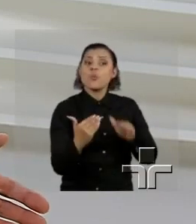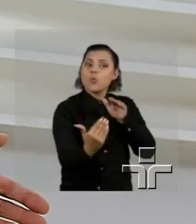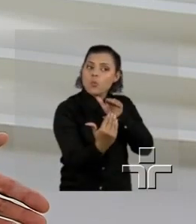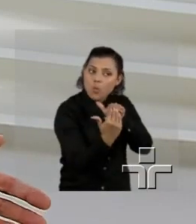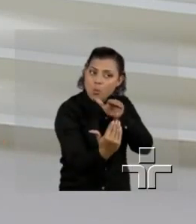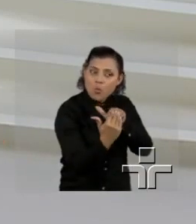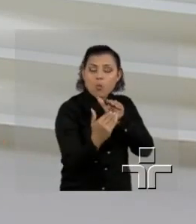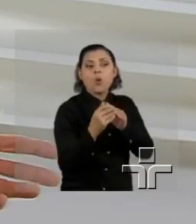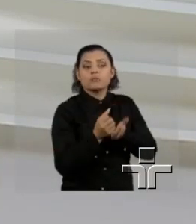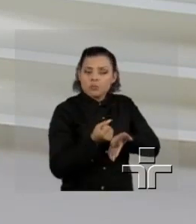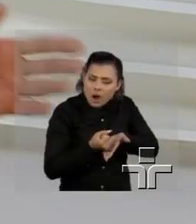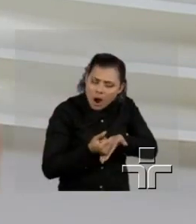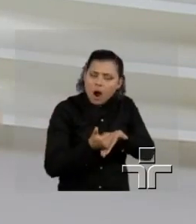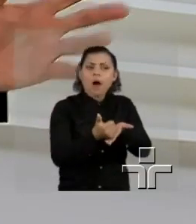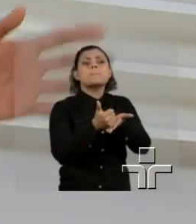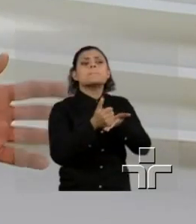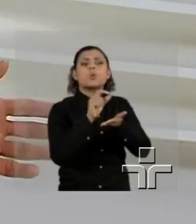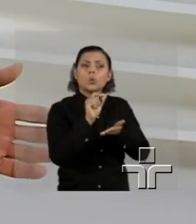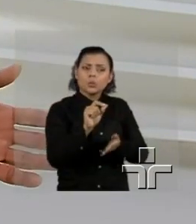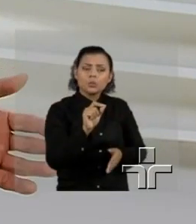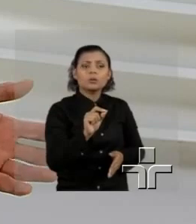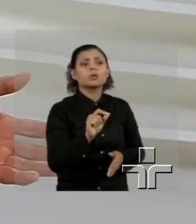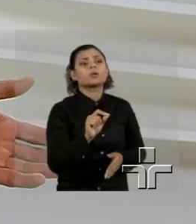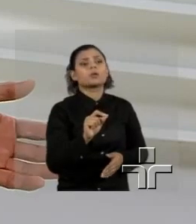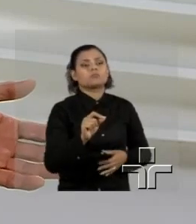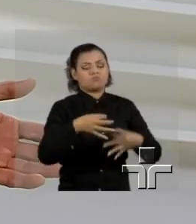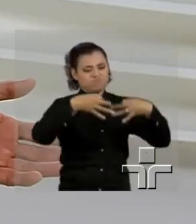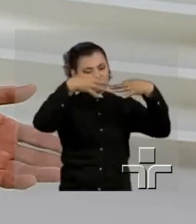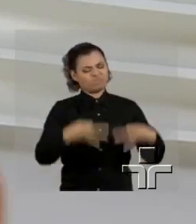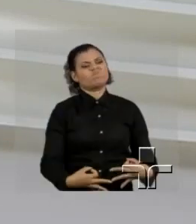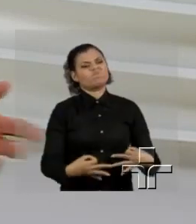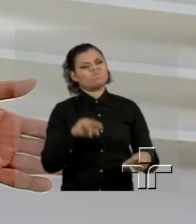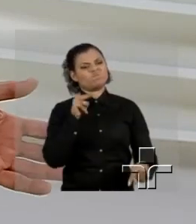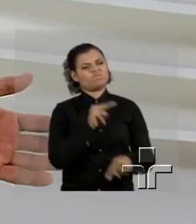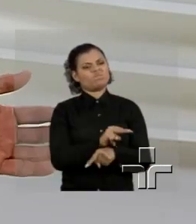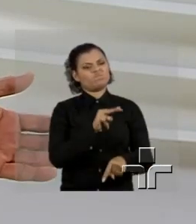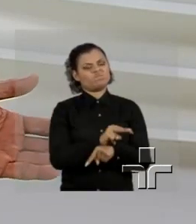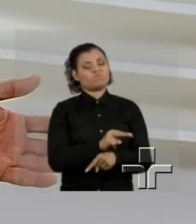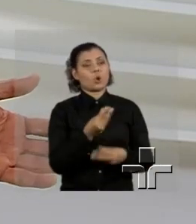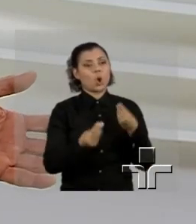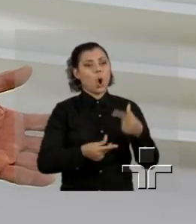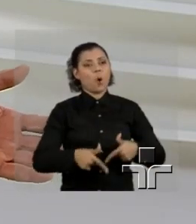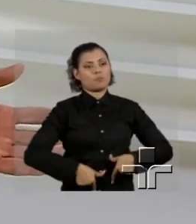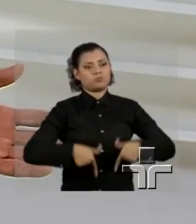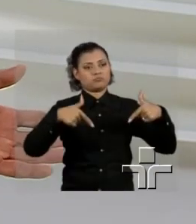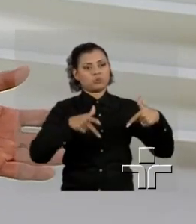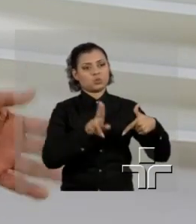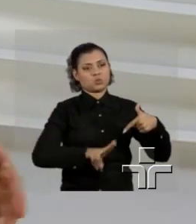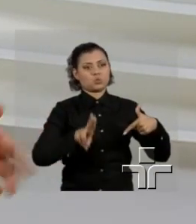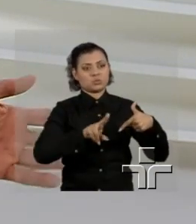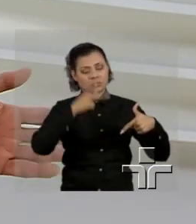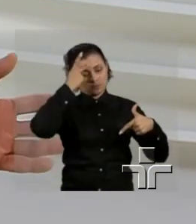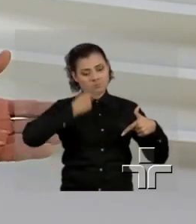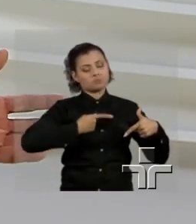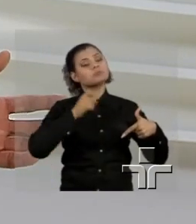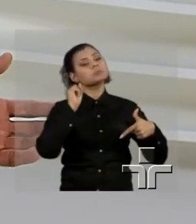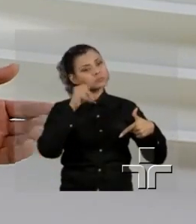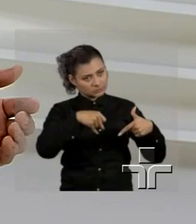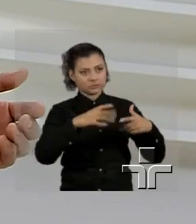maior guarnição militar do país, né? O maior efetivo militar do país. E lá em Santa Maria, ele fez uma declaração